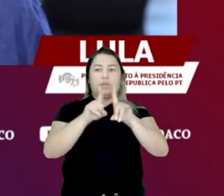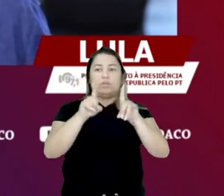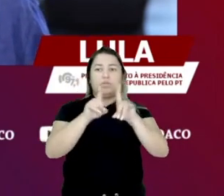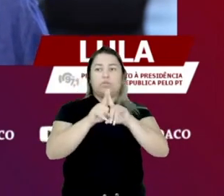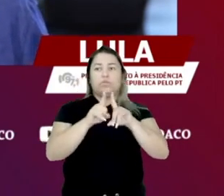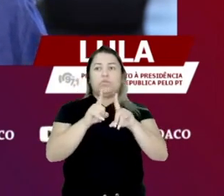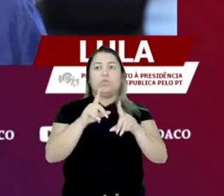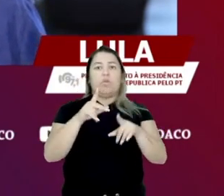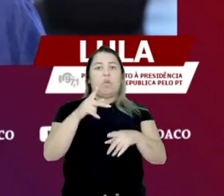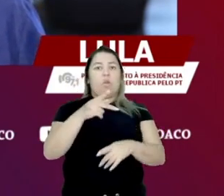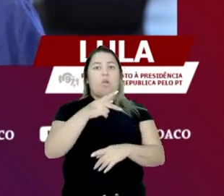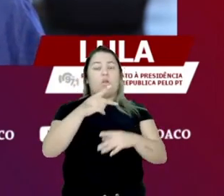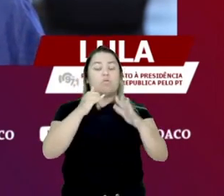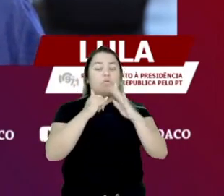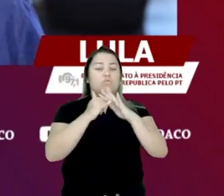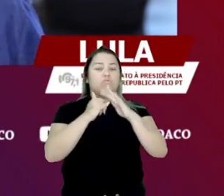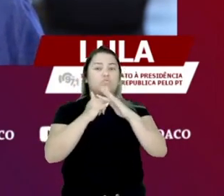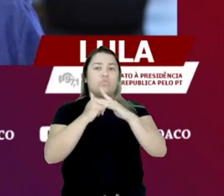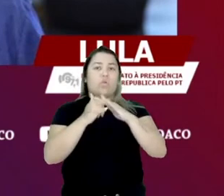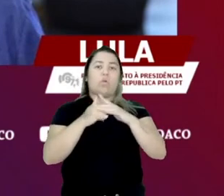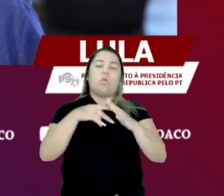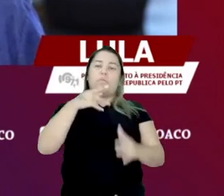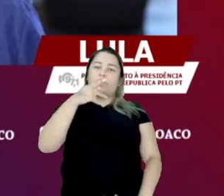gente bater esse papo.